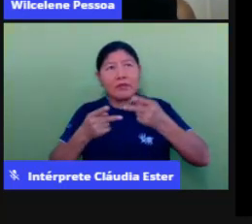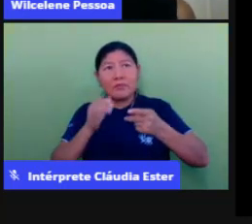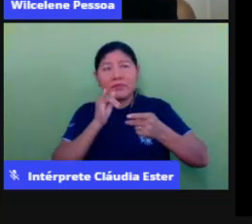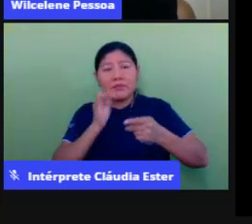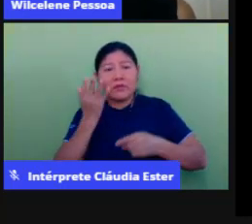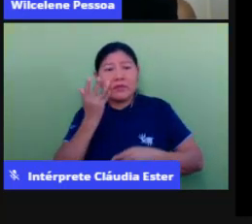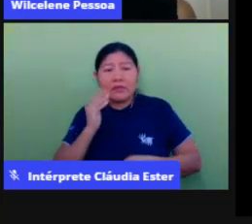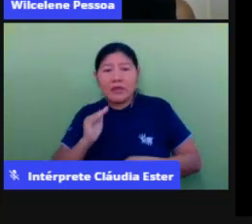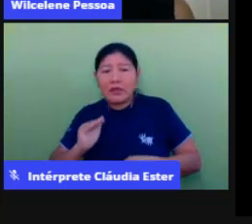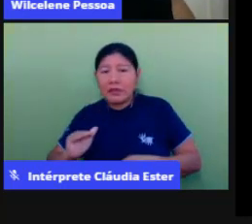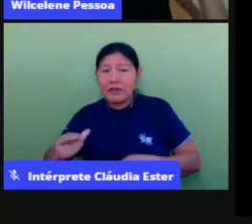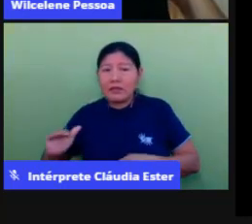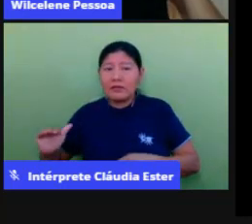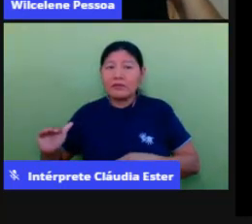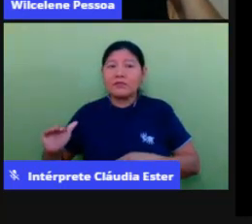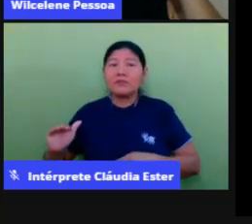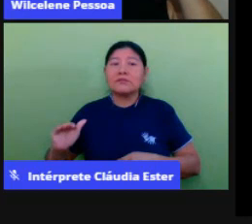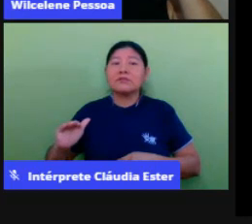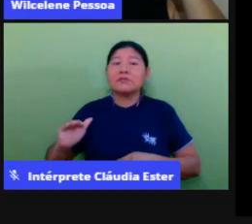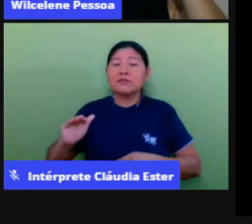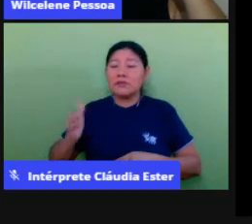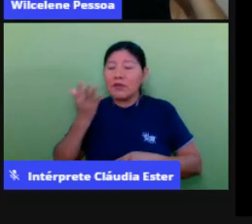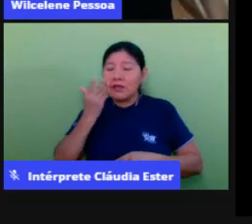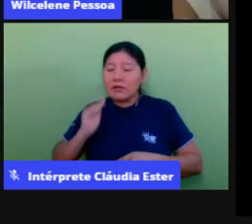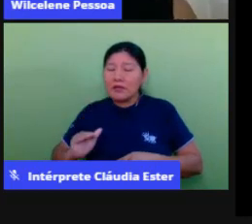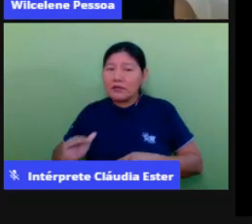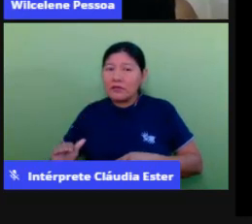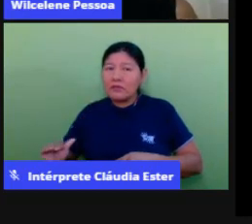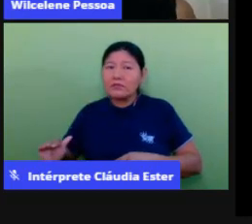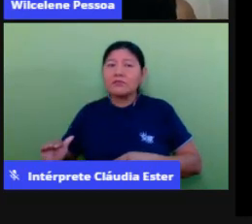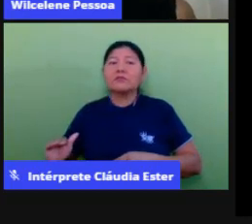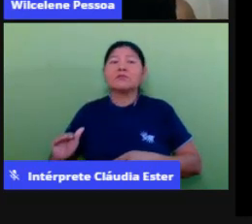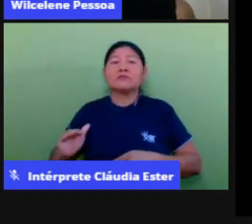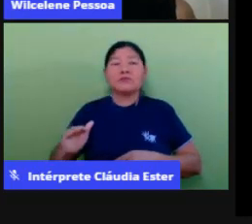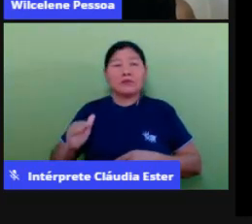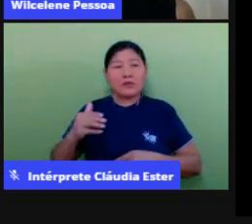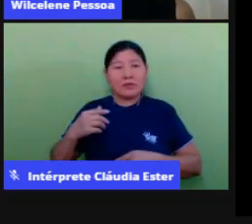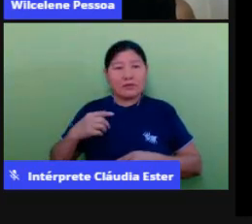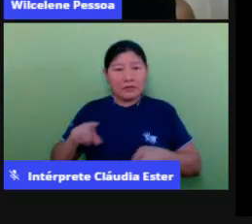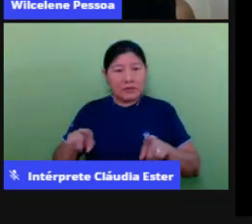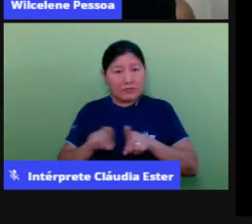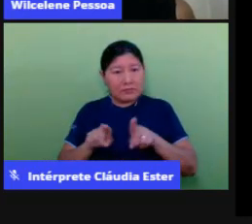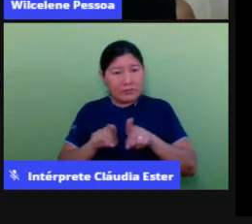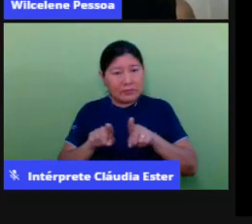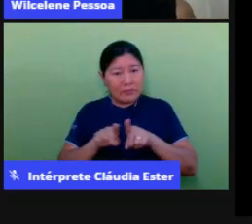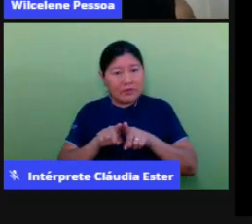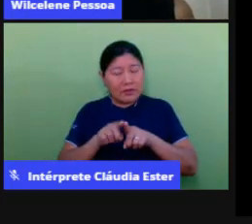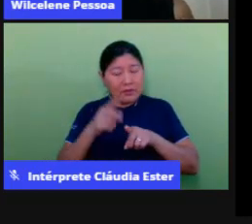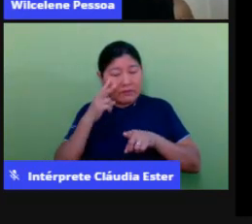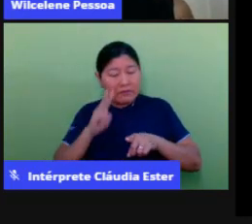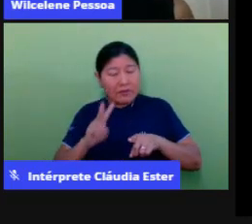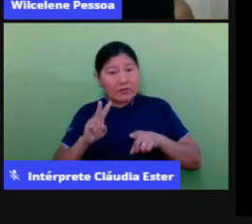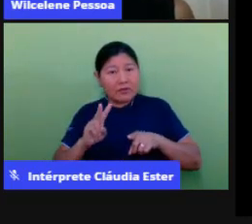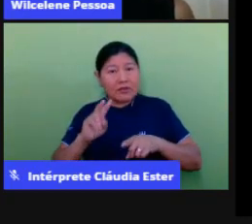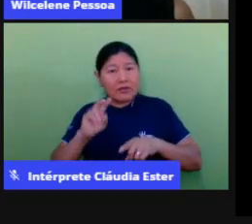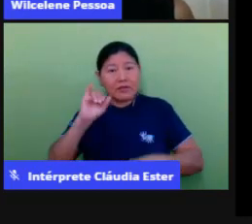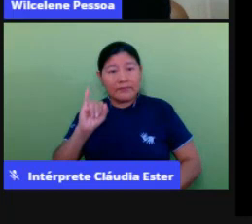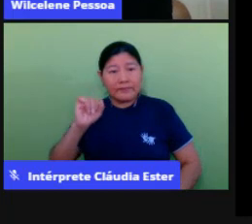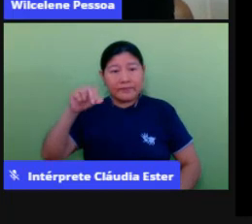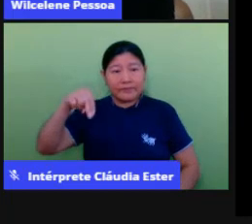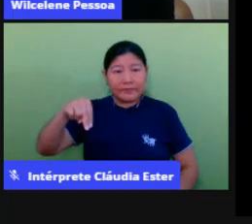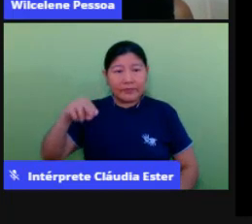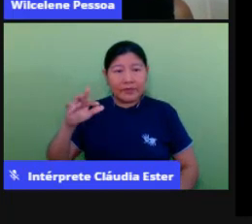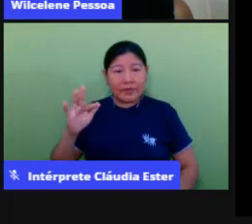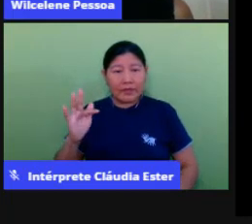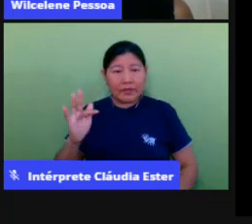da criança e da infância, a gente está falando das crianças e das infâncias no plural. Né? Então, isso tem um sentido